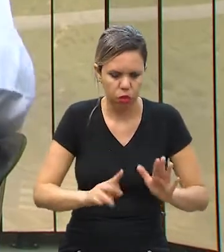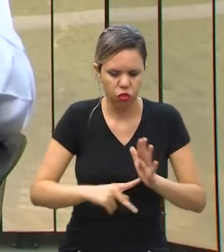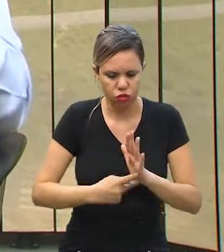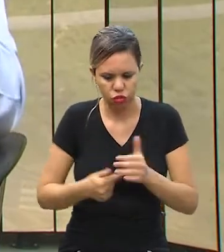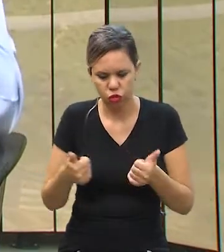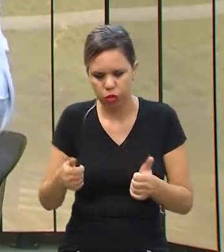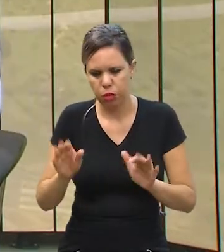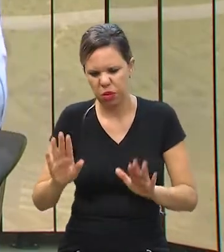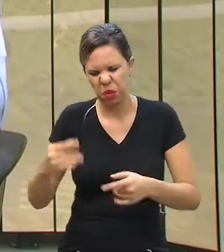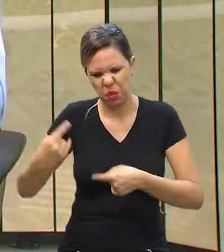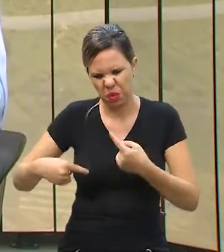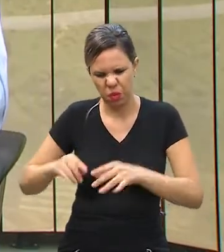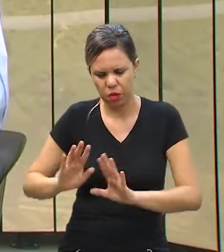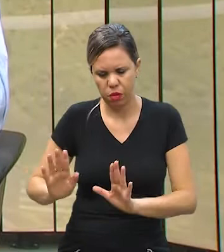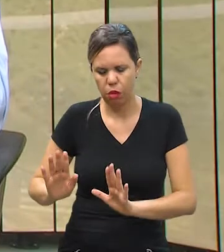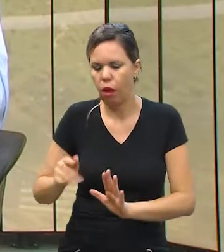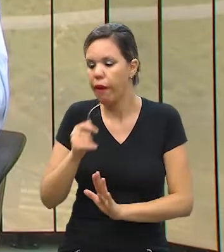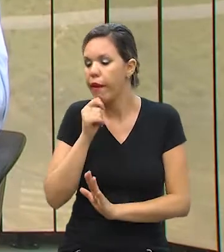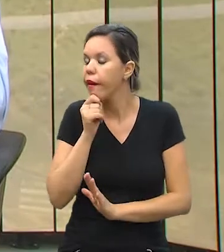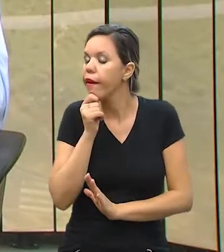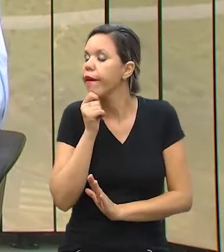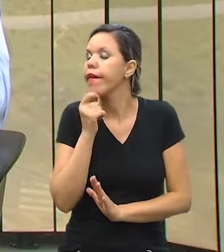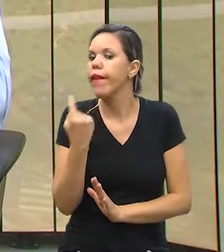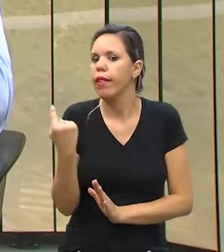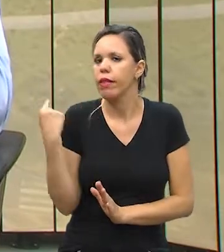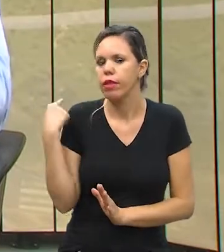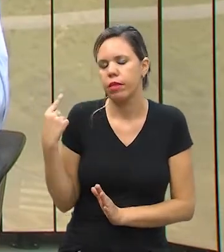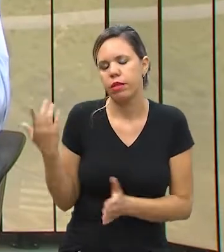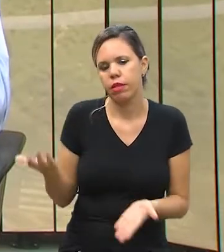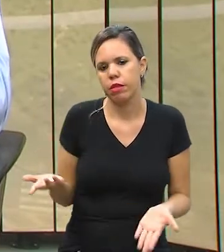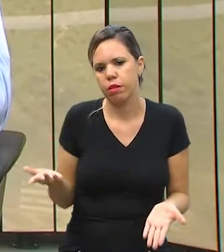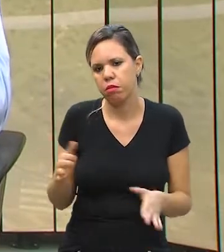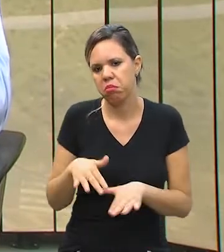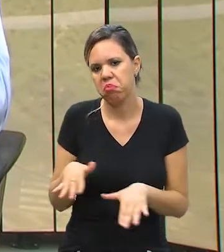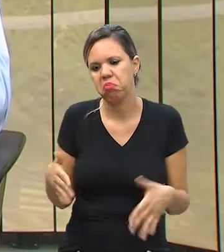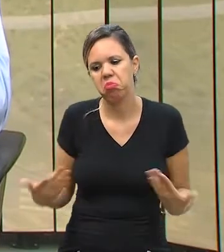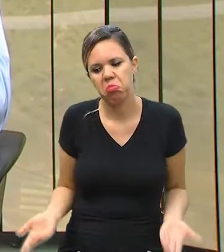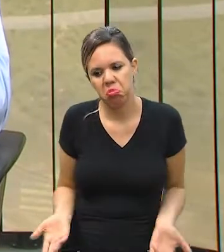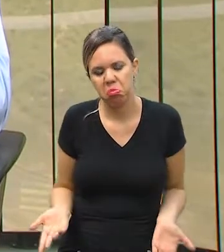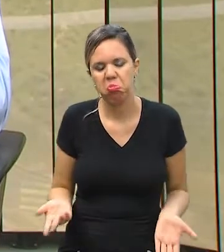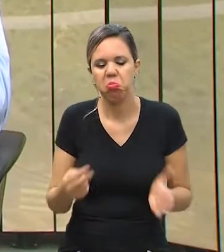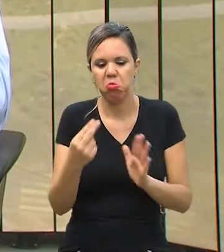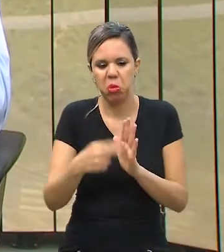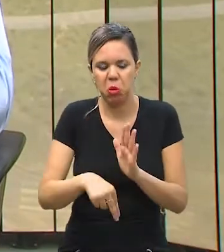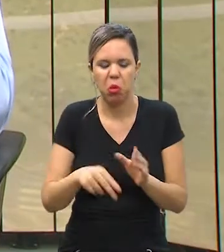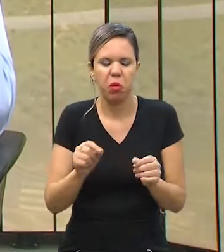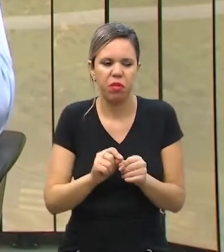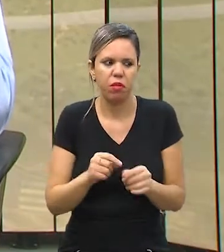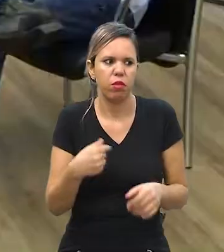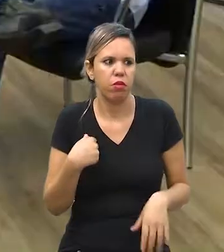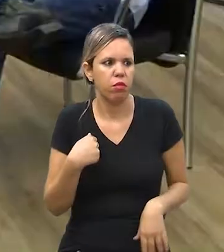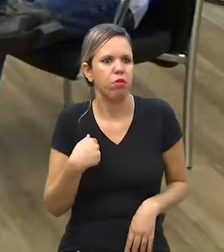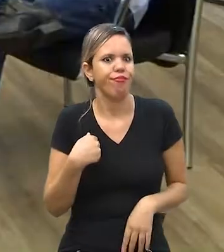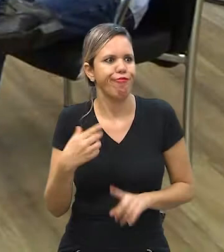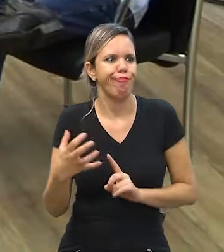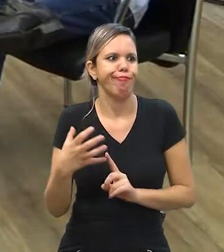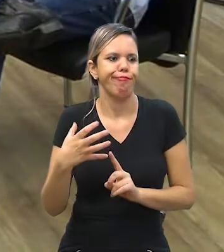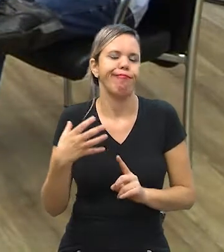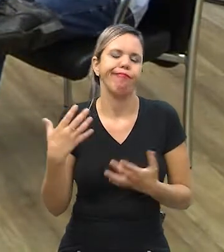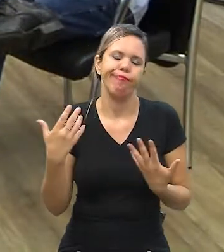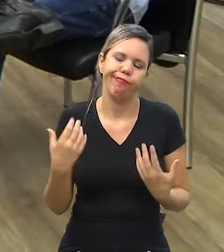sindicato ali, mas na política não, entendeu? E aí acabou colocando o meu nome, falei com a família. Foi convencido,